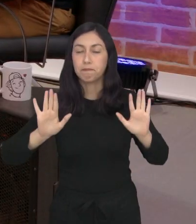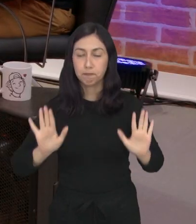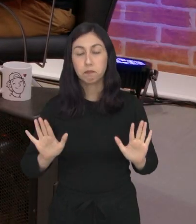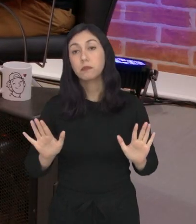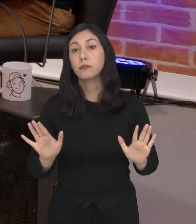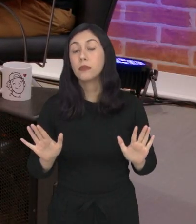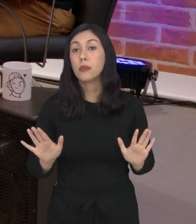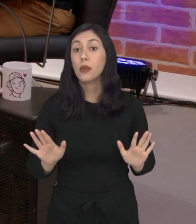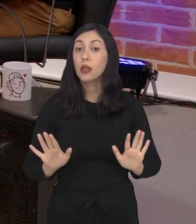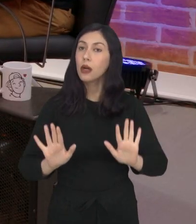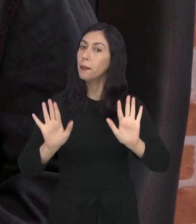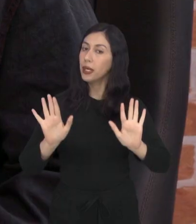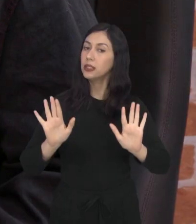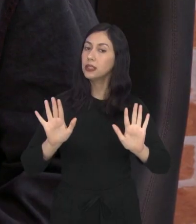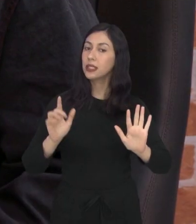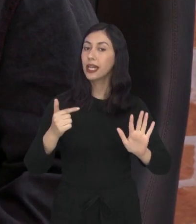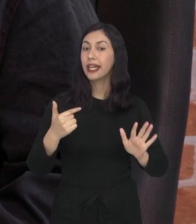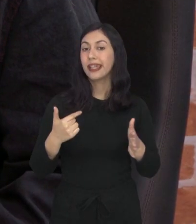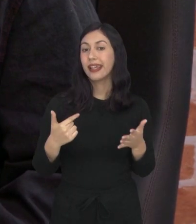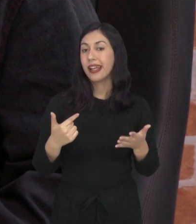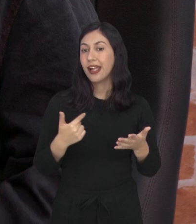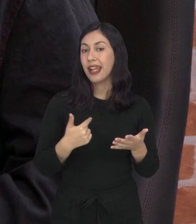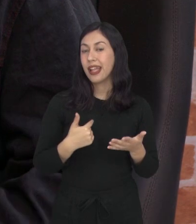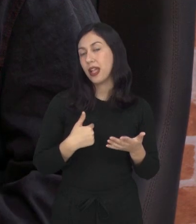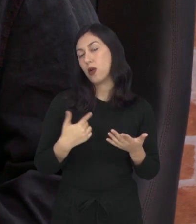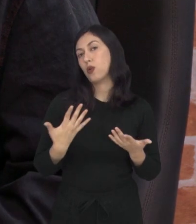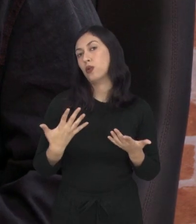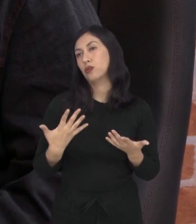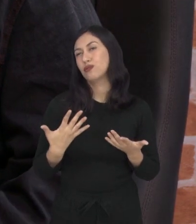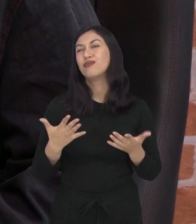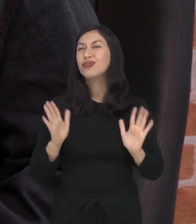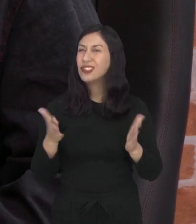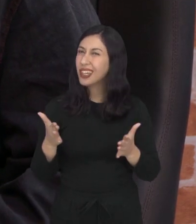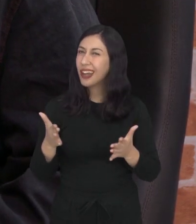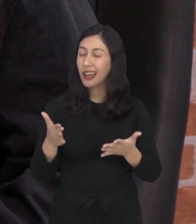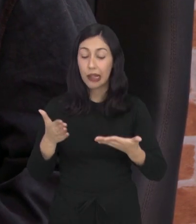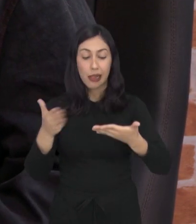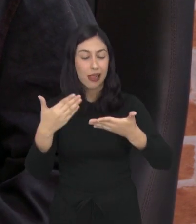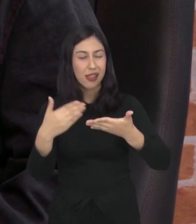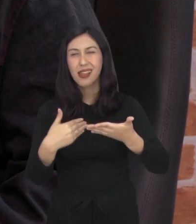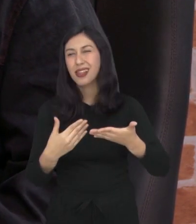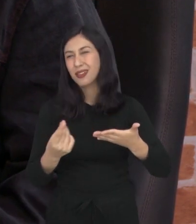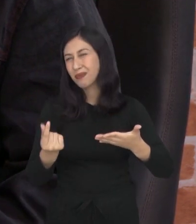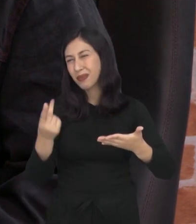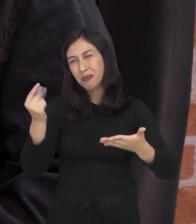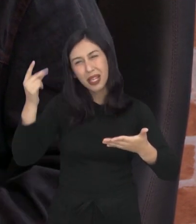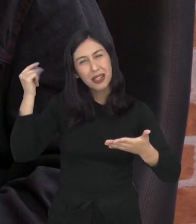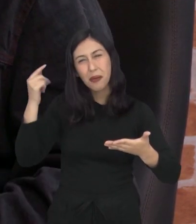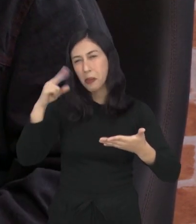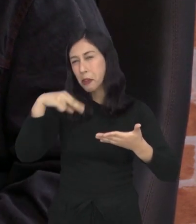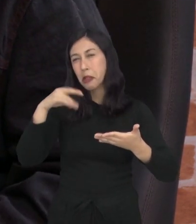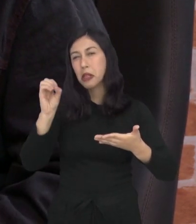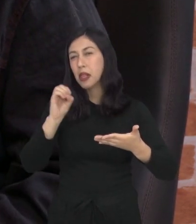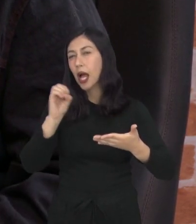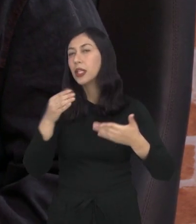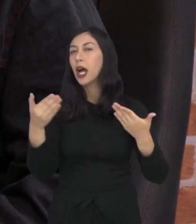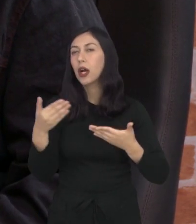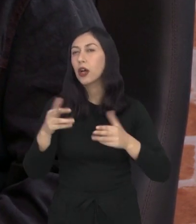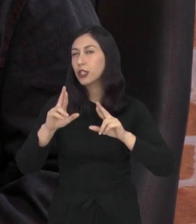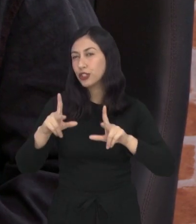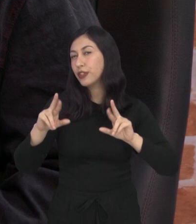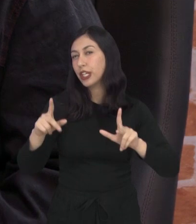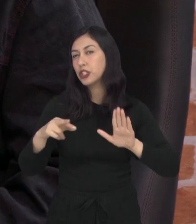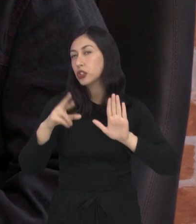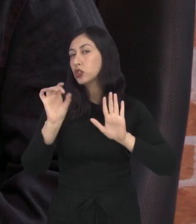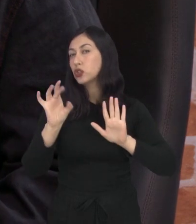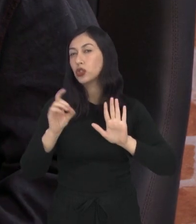aí, tipo, mas, não sou o cara que é pra parar pra ler. Por exemplo, eu faz muito tempo que eu não paro pra ler um livro de fantasia. Os livros que eu tenho lido ultimamente é tudo livro de regra